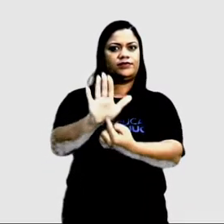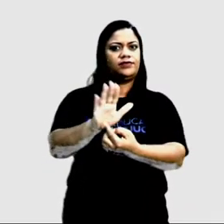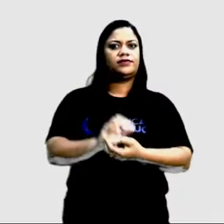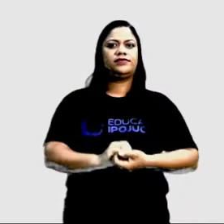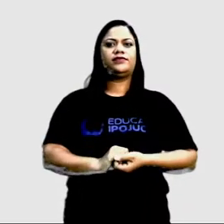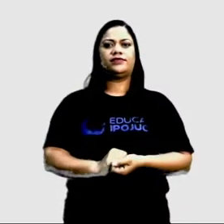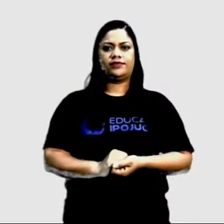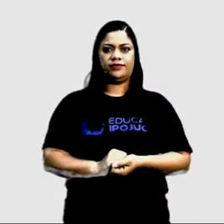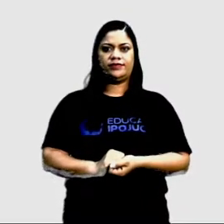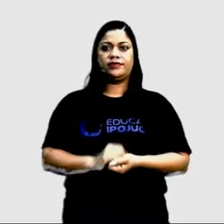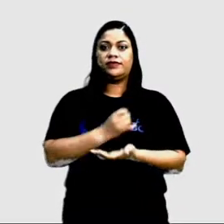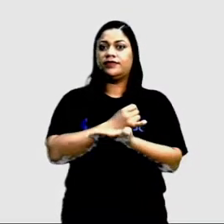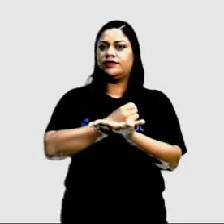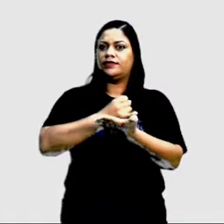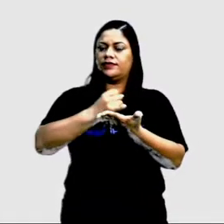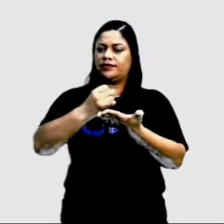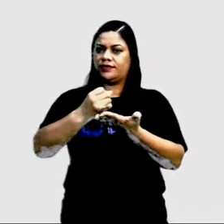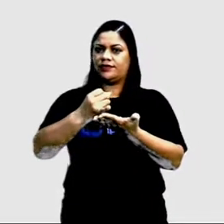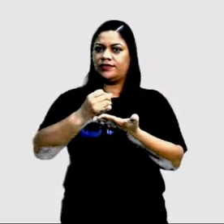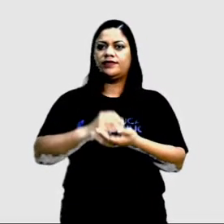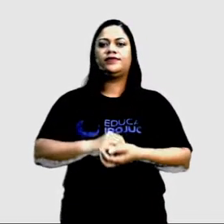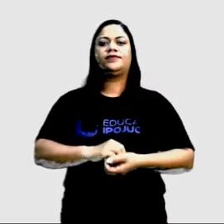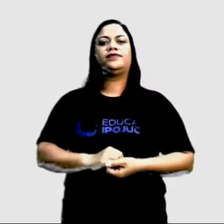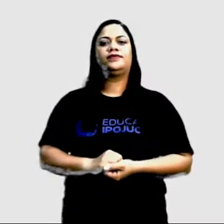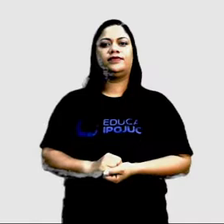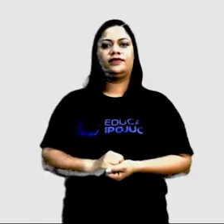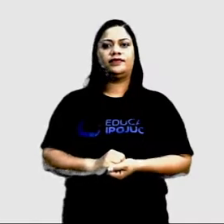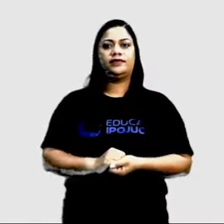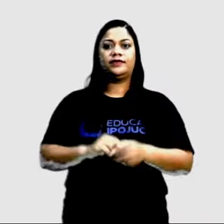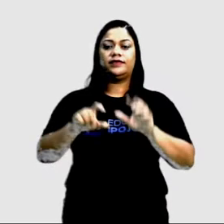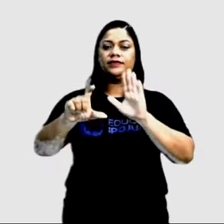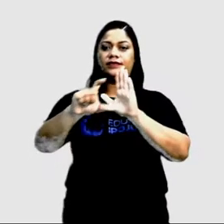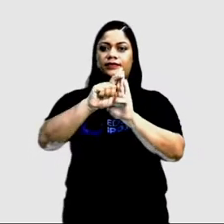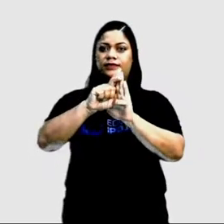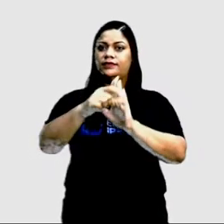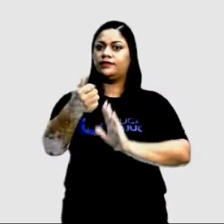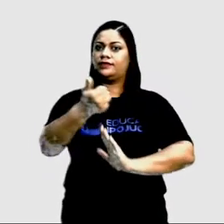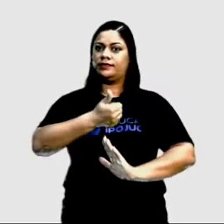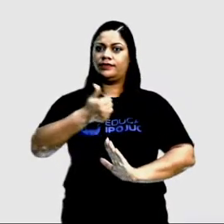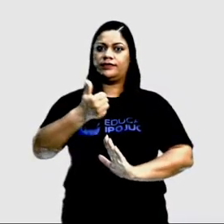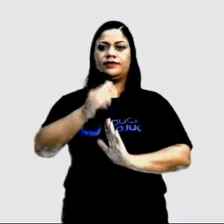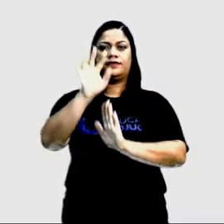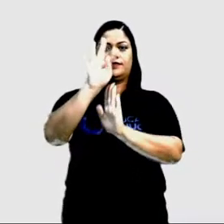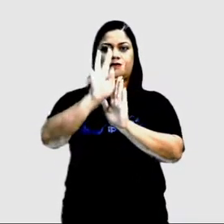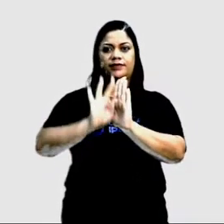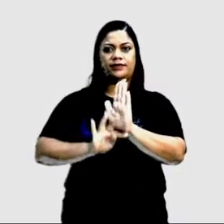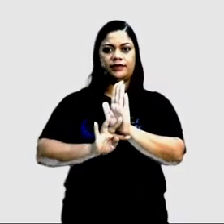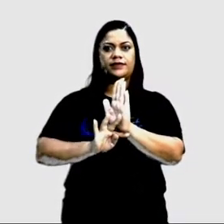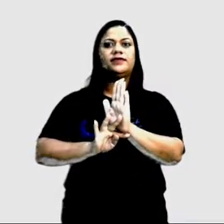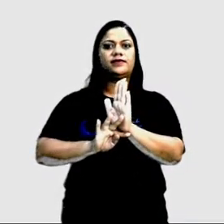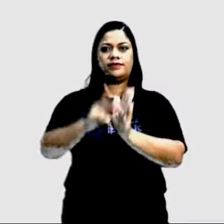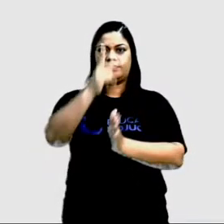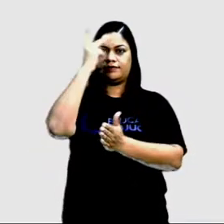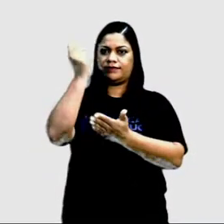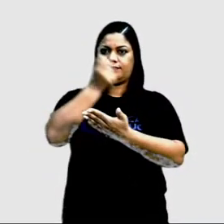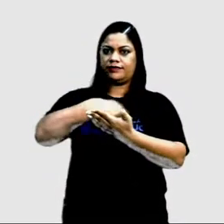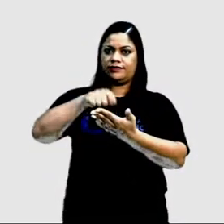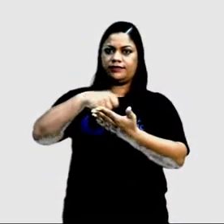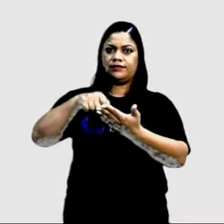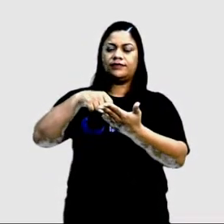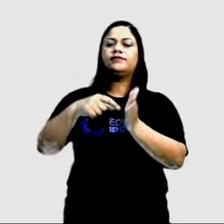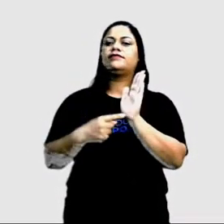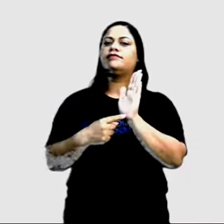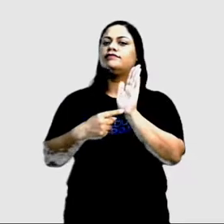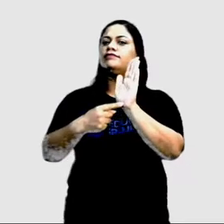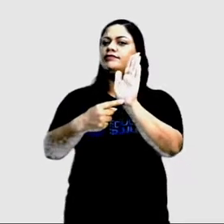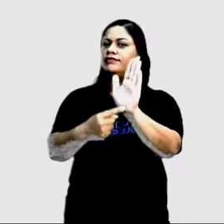A introdução, ela vem logo no primeiro parágrafo do texto. É onde o autor faz a apresentação do